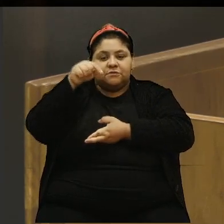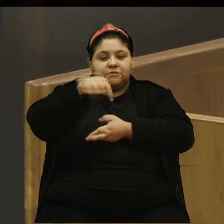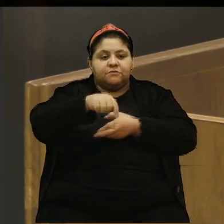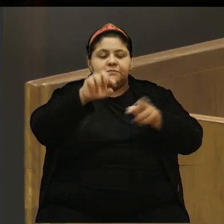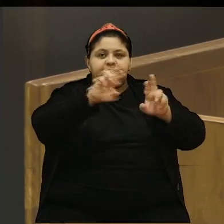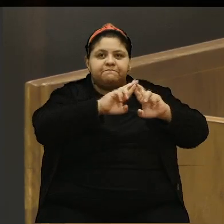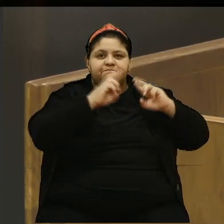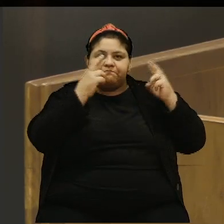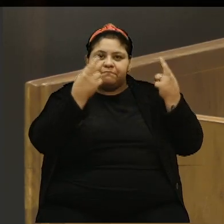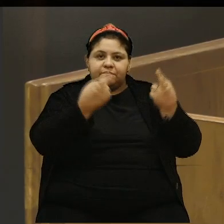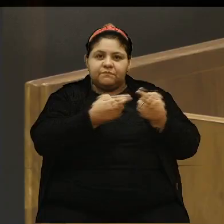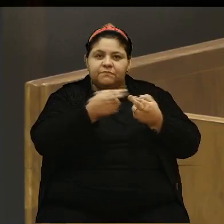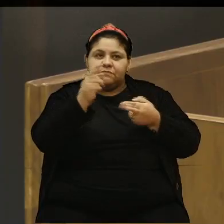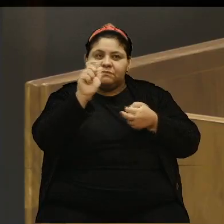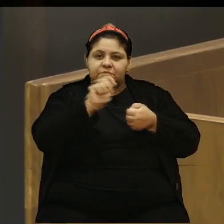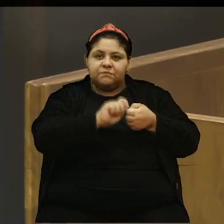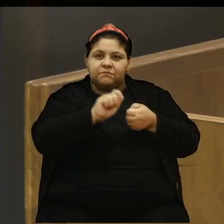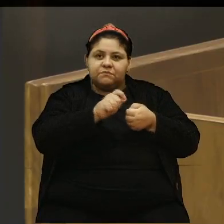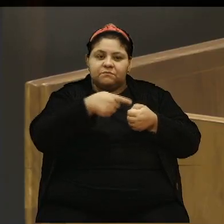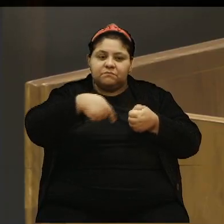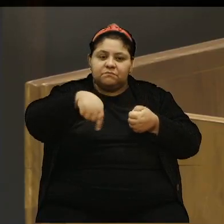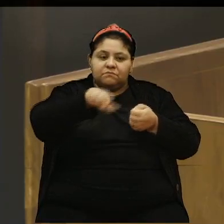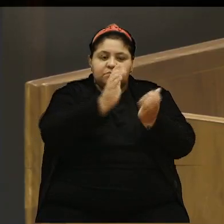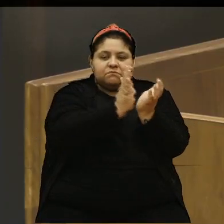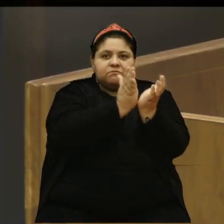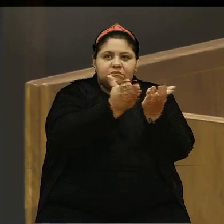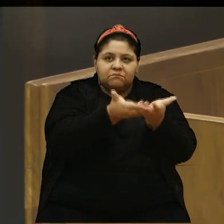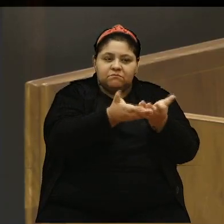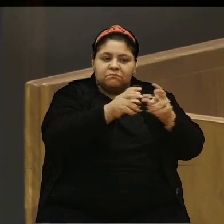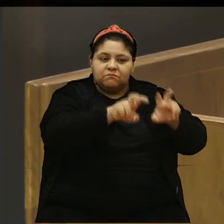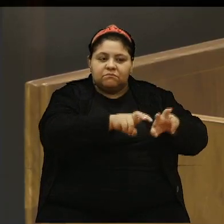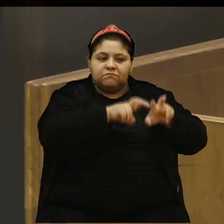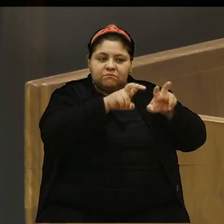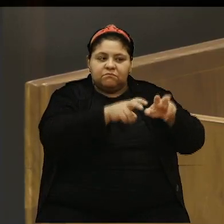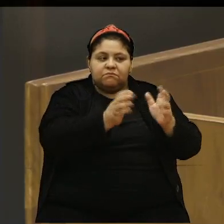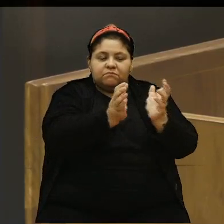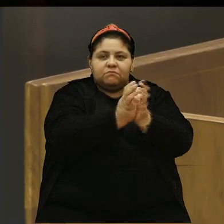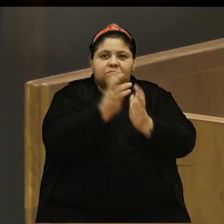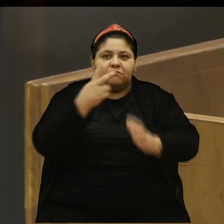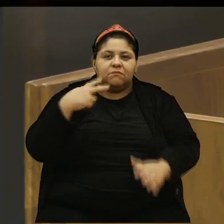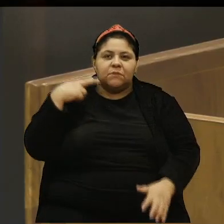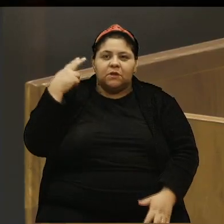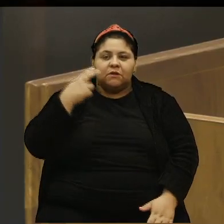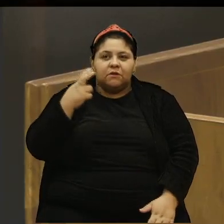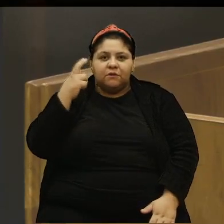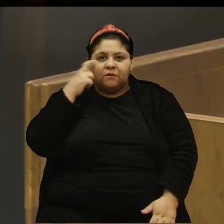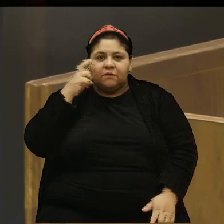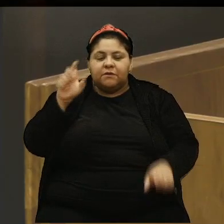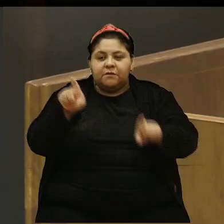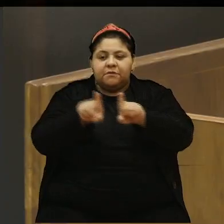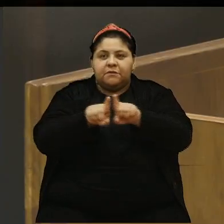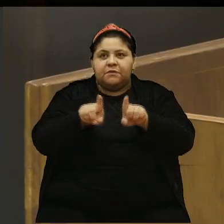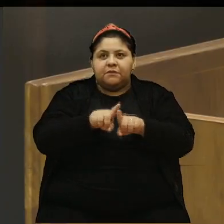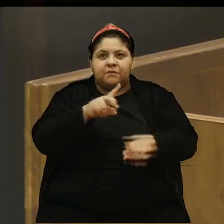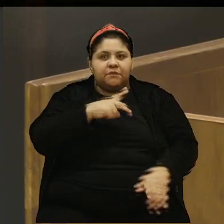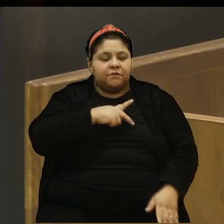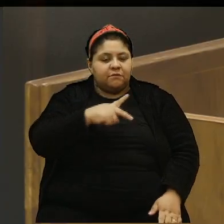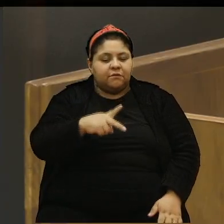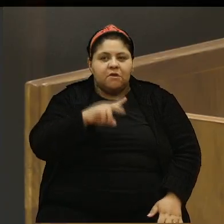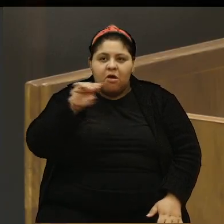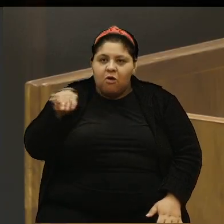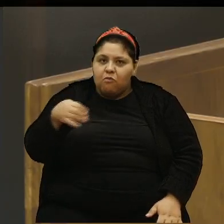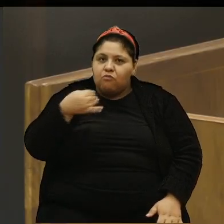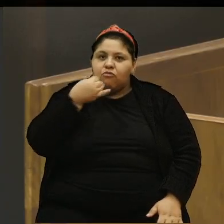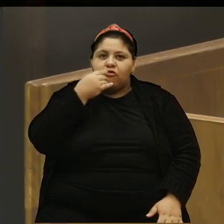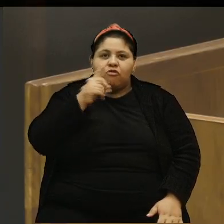reunião feita pela nossa Comissão da Agricultura, no qual o colega Sandro Fantinel, o presidente, também foi muito proveitosa,